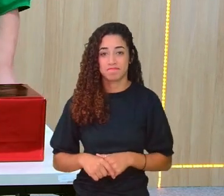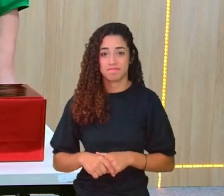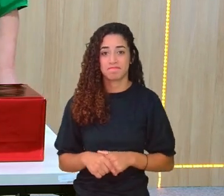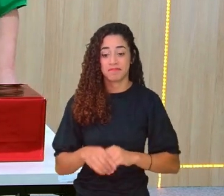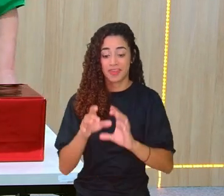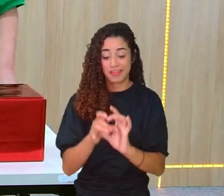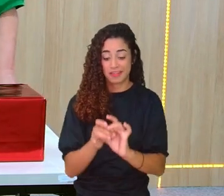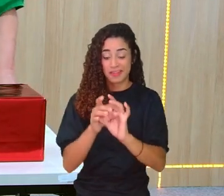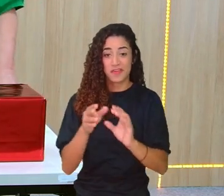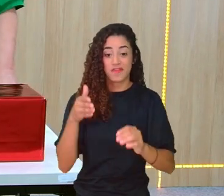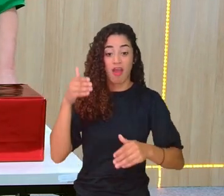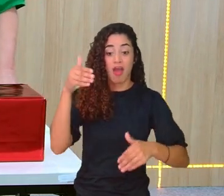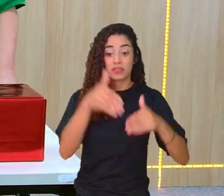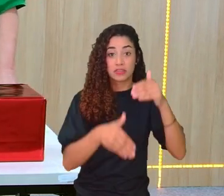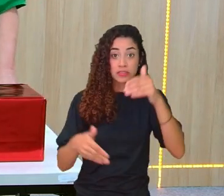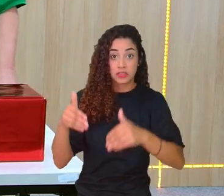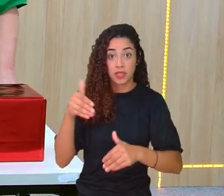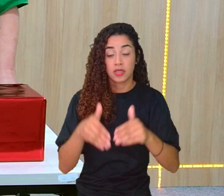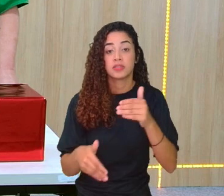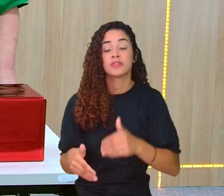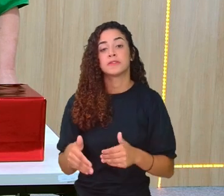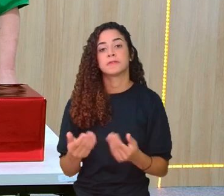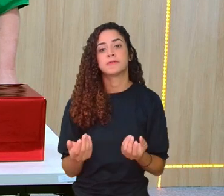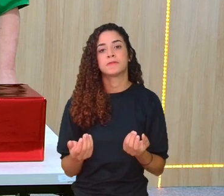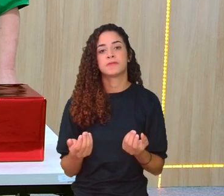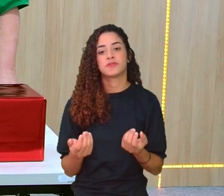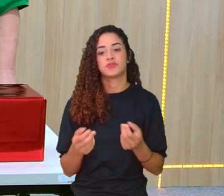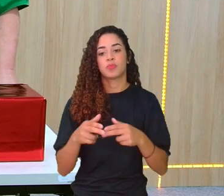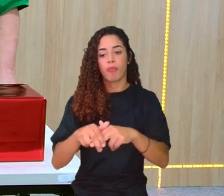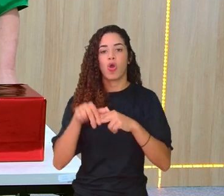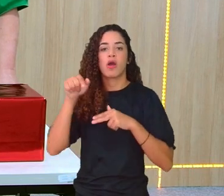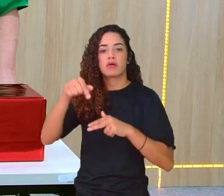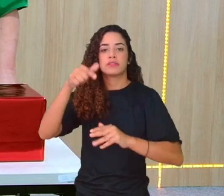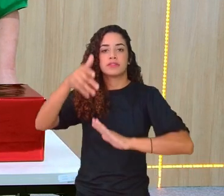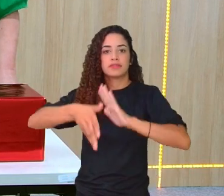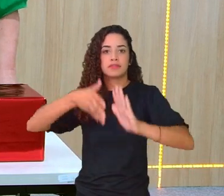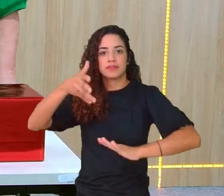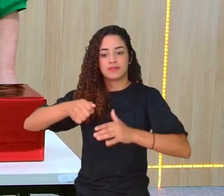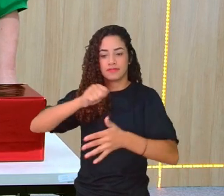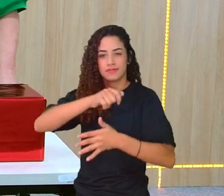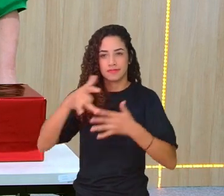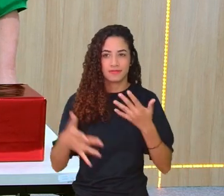permitindo o acesso através da Libras.